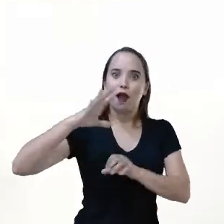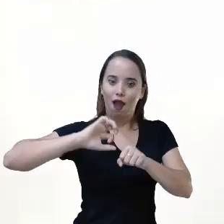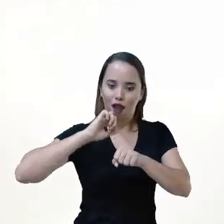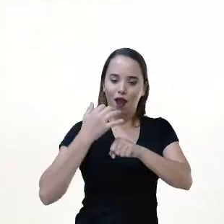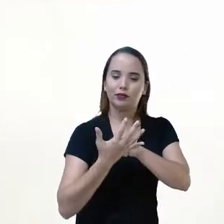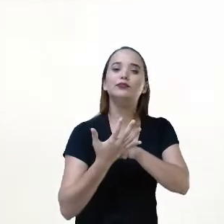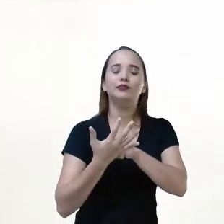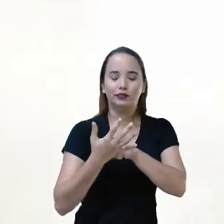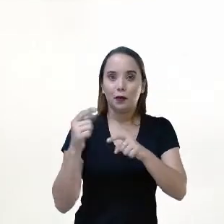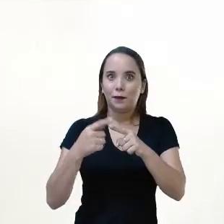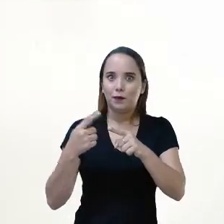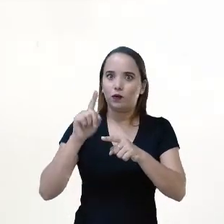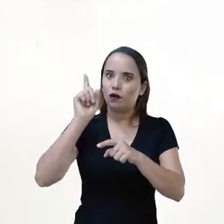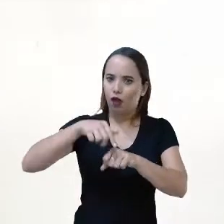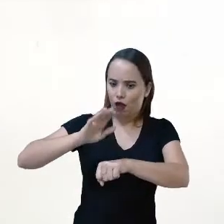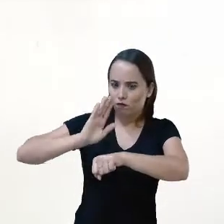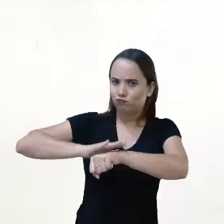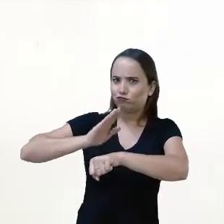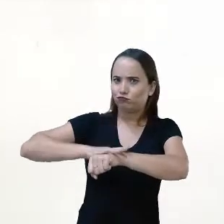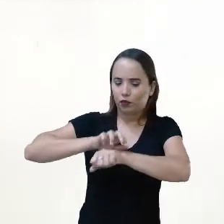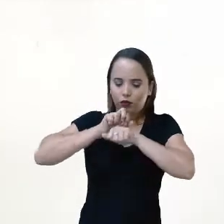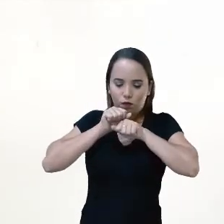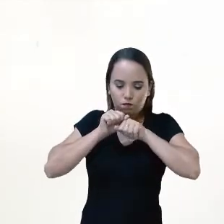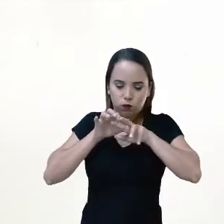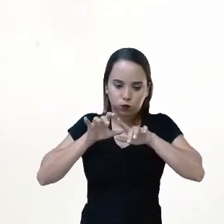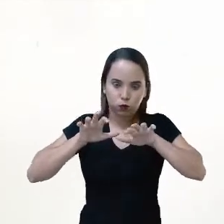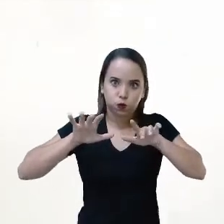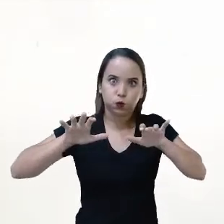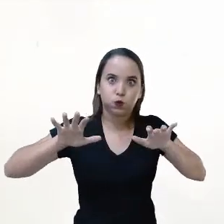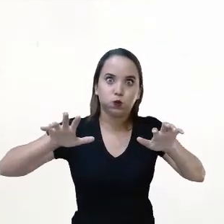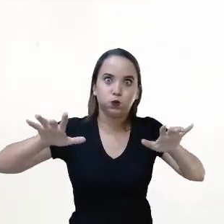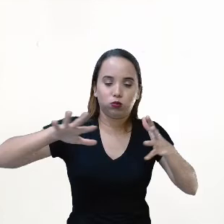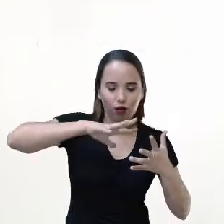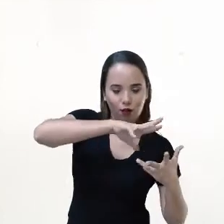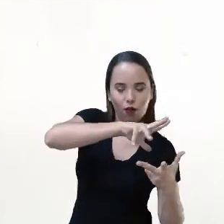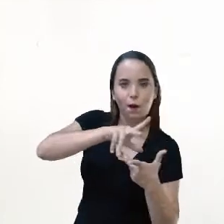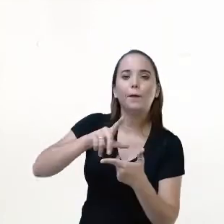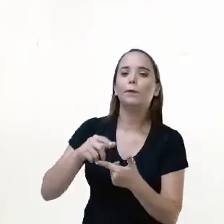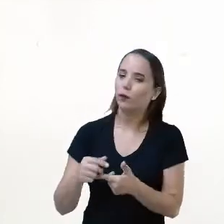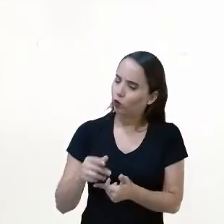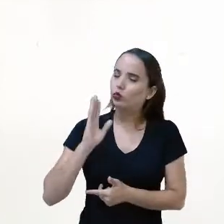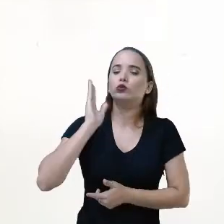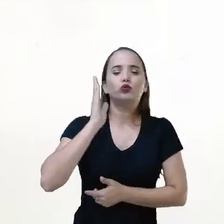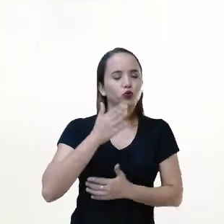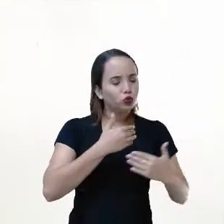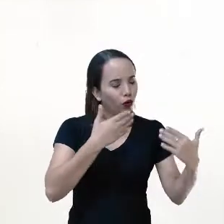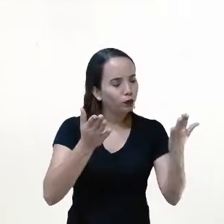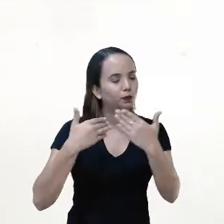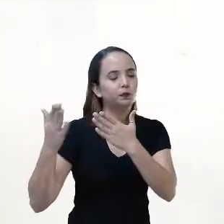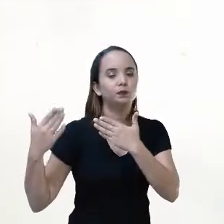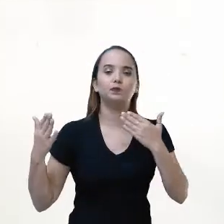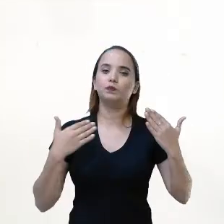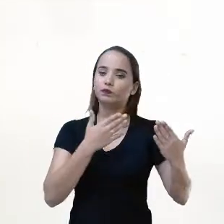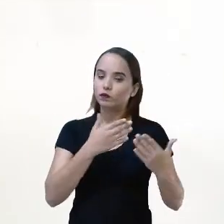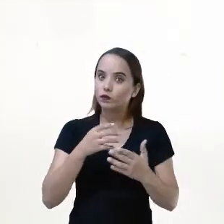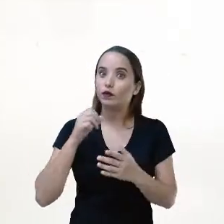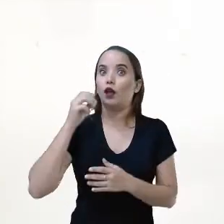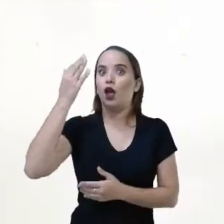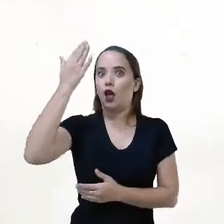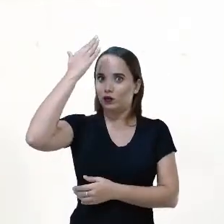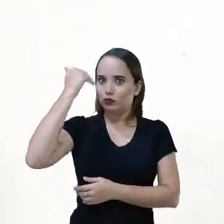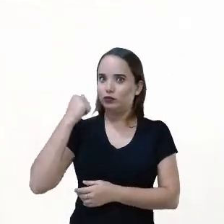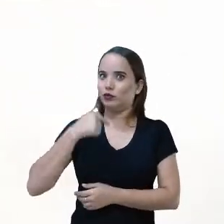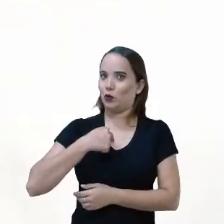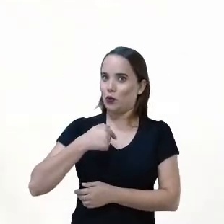mundo. Relembra, a gente já conversamos, né? Inclusive hoje a professora Kedma já falou desse livro também. Vocês estão acompanhando, eu sei que vocês